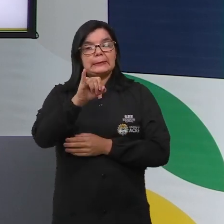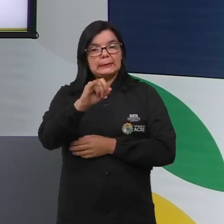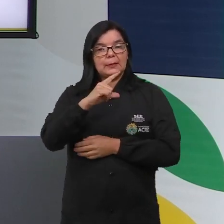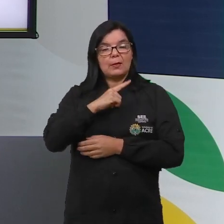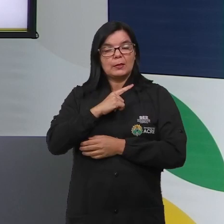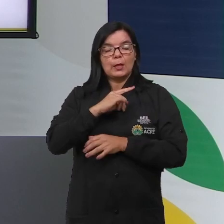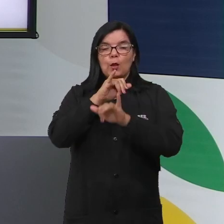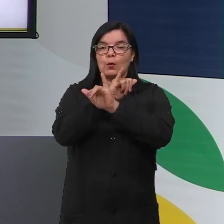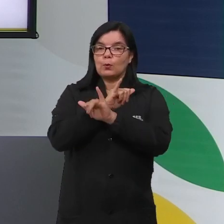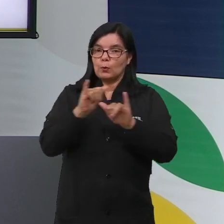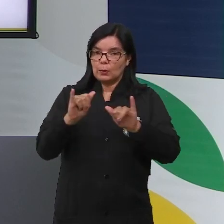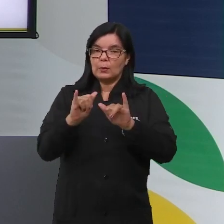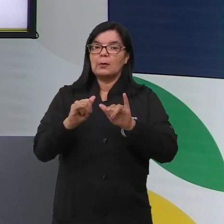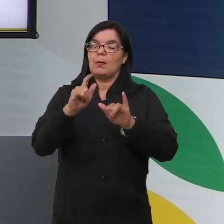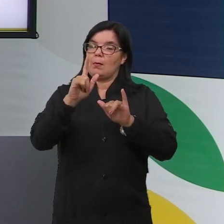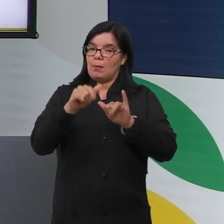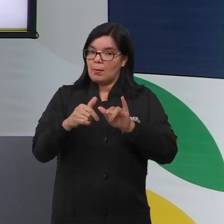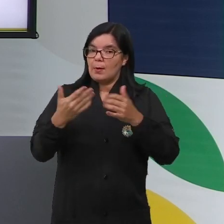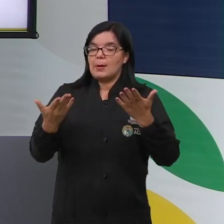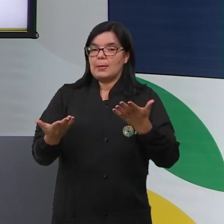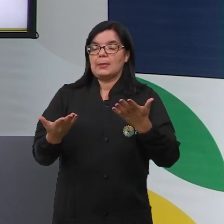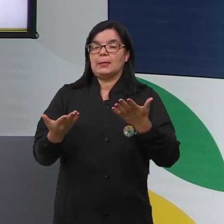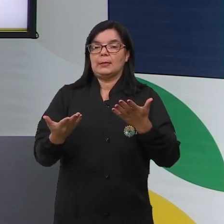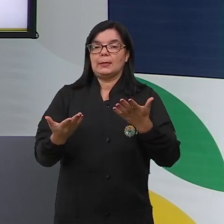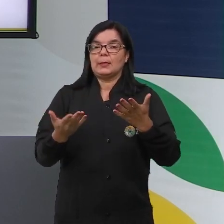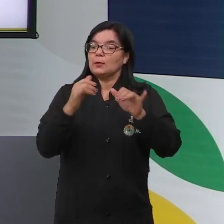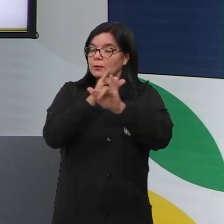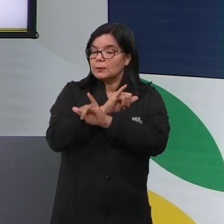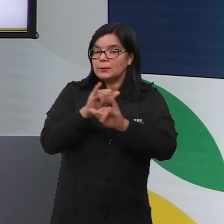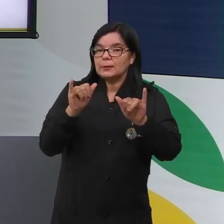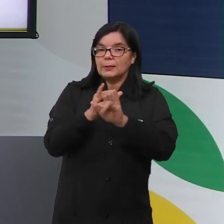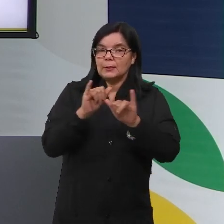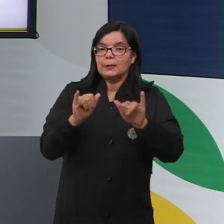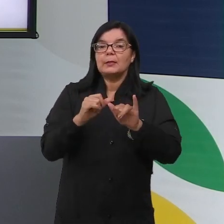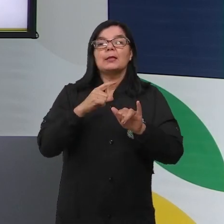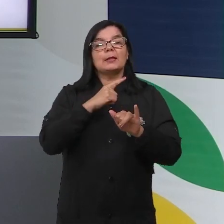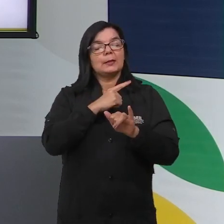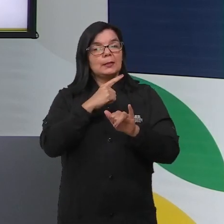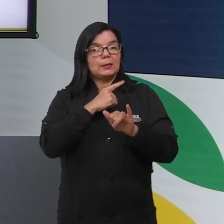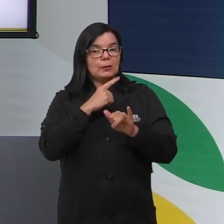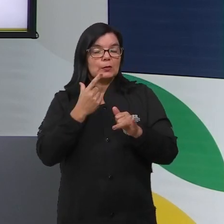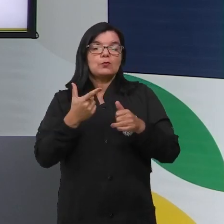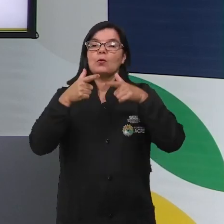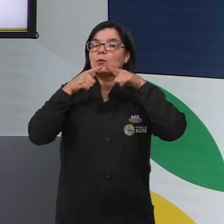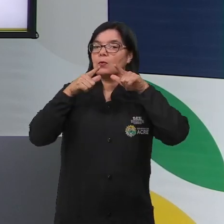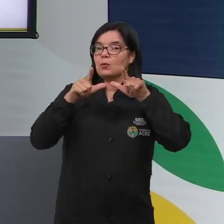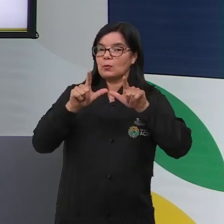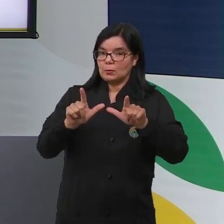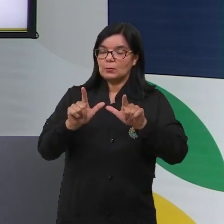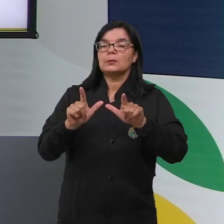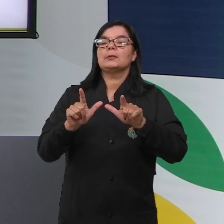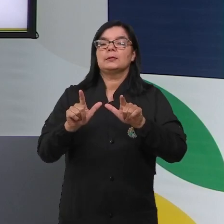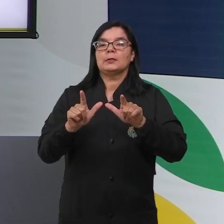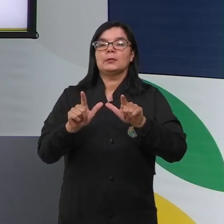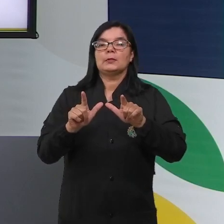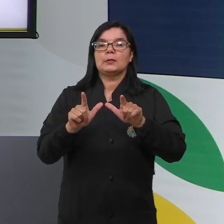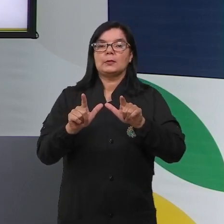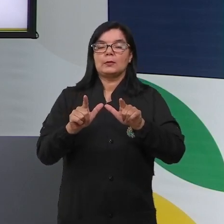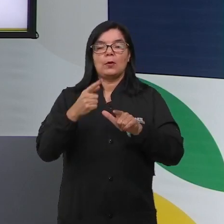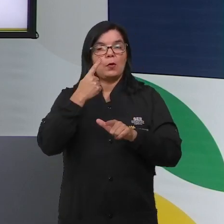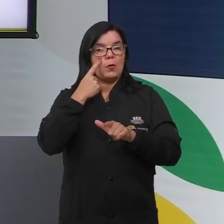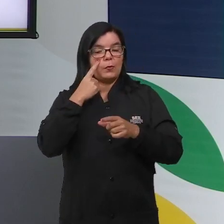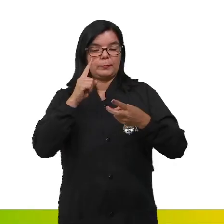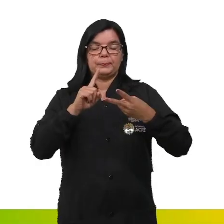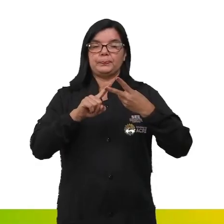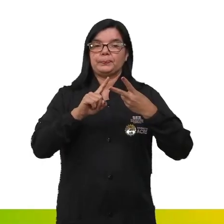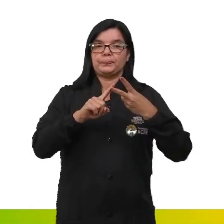uma informação, se é da tipologia informativa, então vai ser uma linguagem que se adeque. Olha aí o